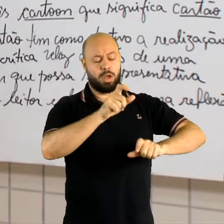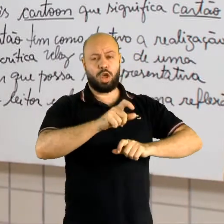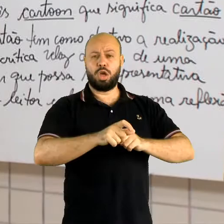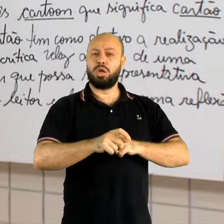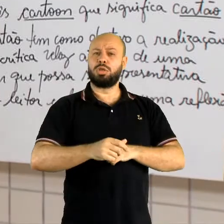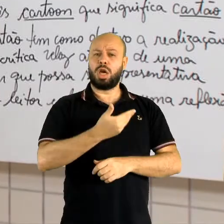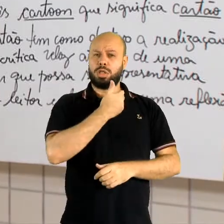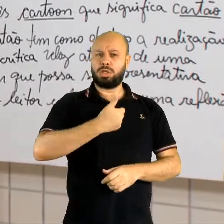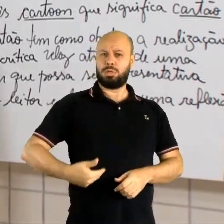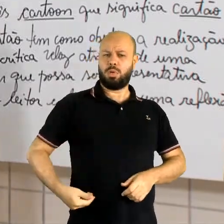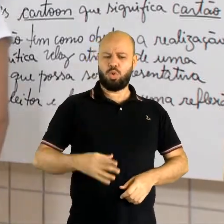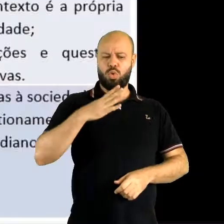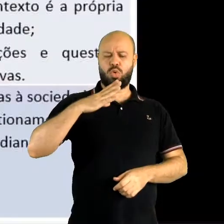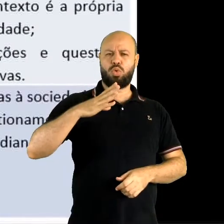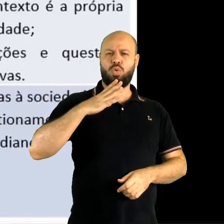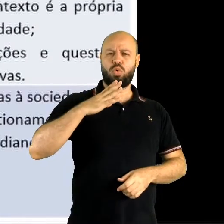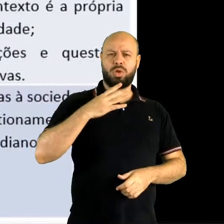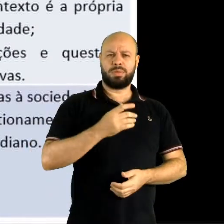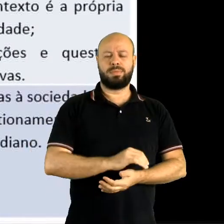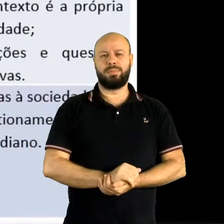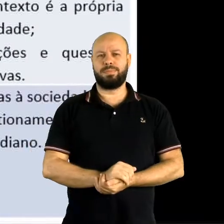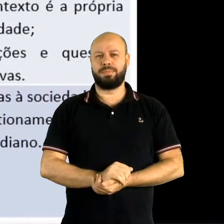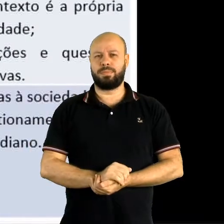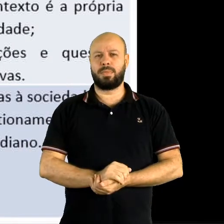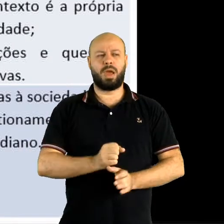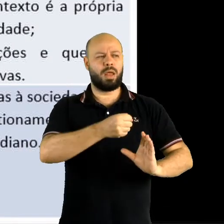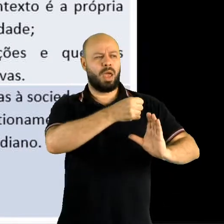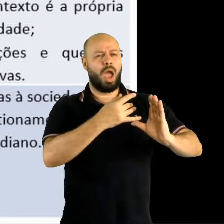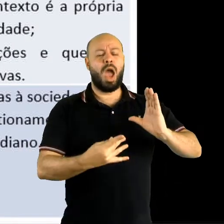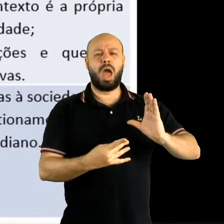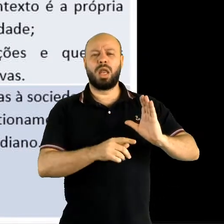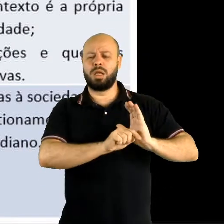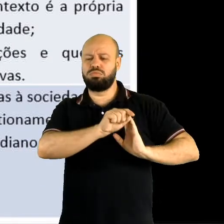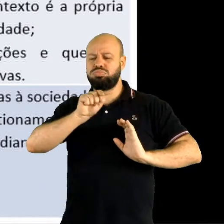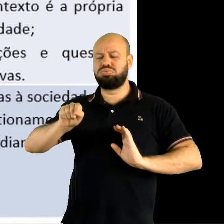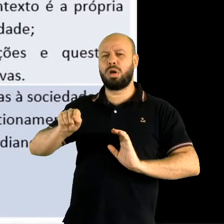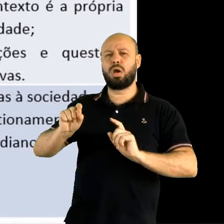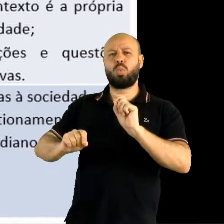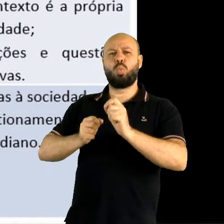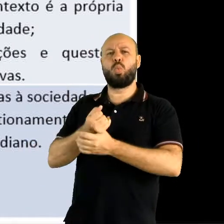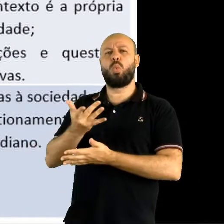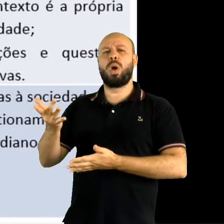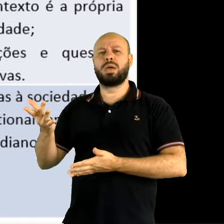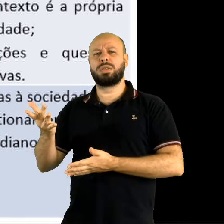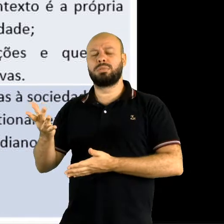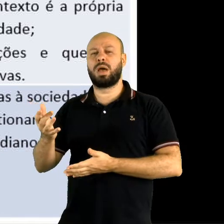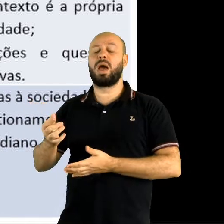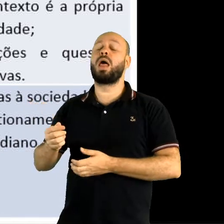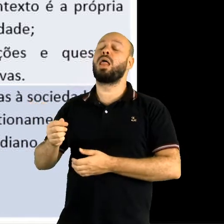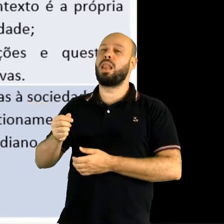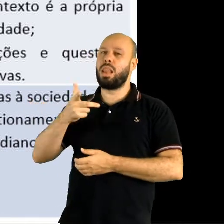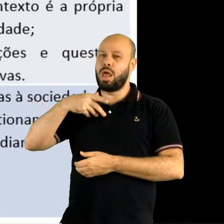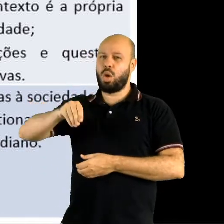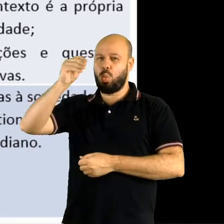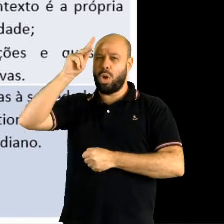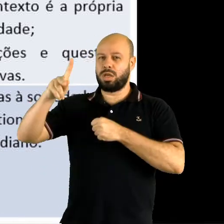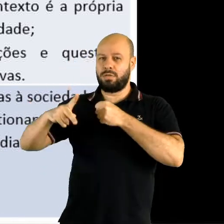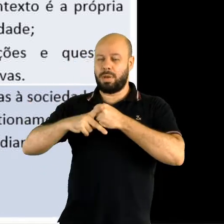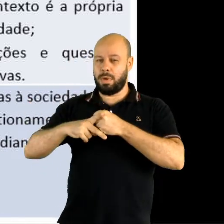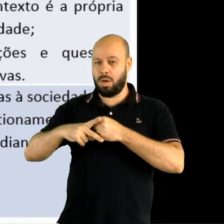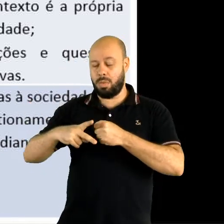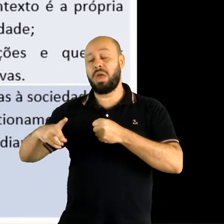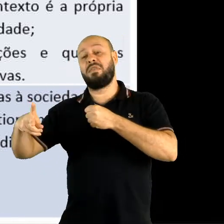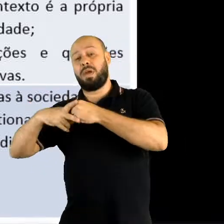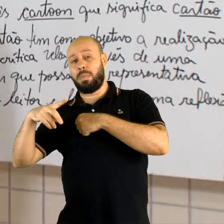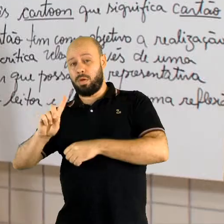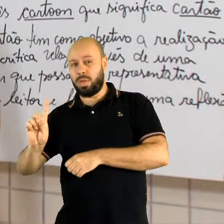públicas conhecidas. E as características do cartoon, quais são? Linguagem verbal e não verbal, também utiliza